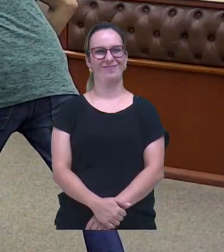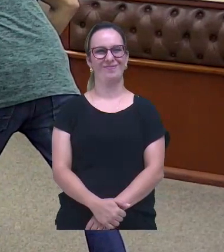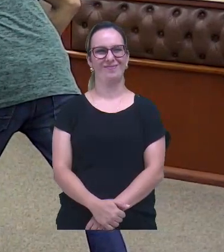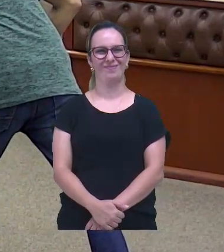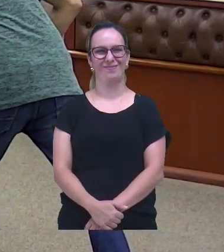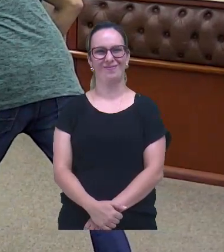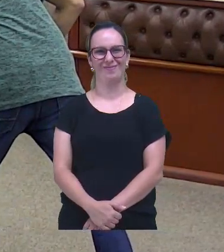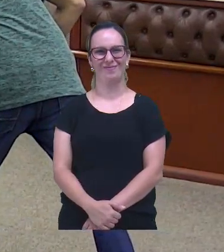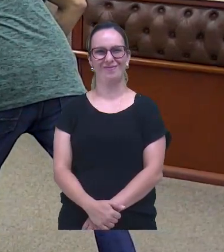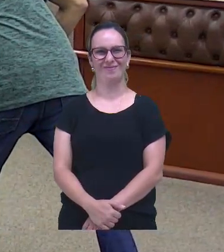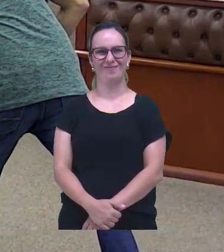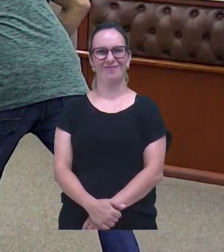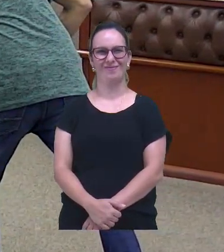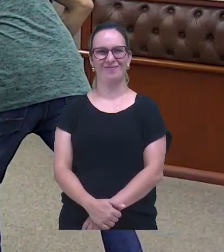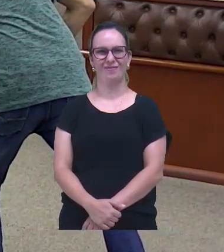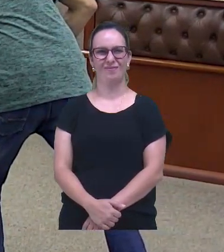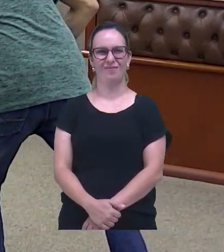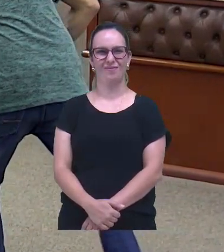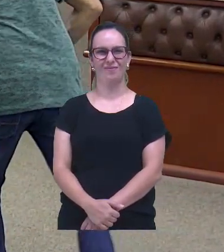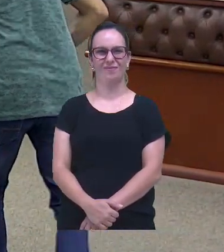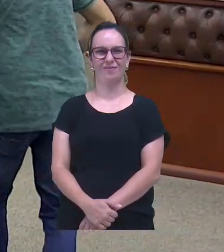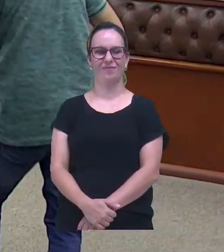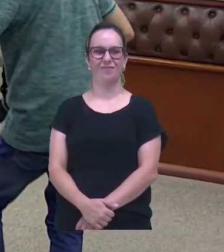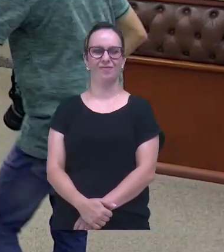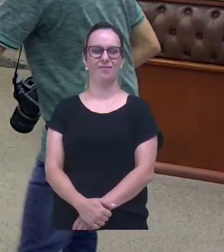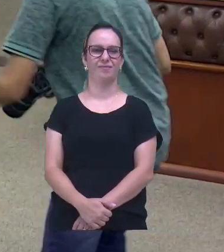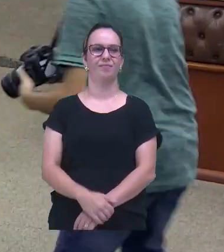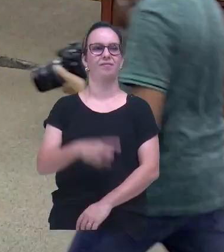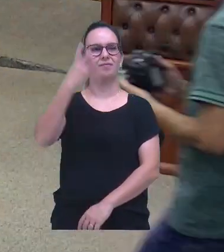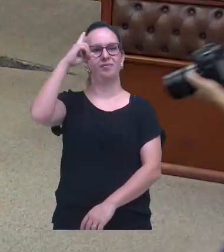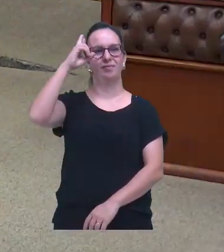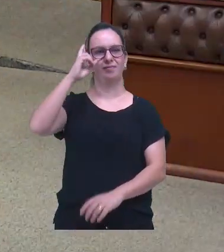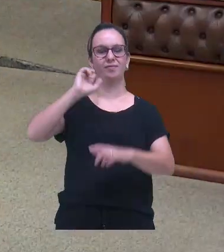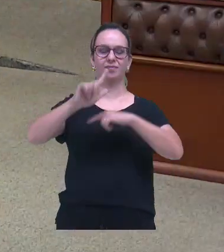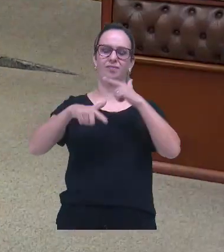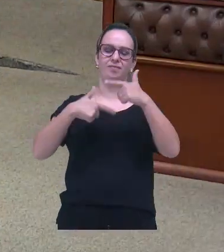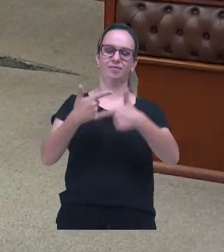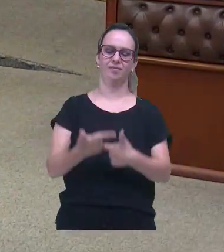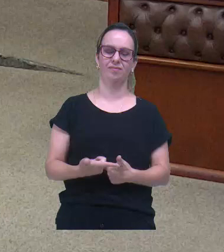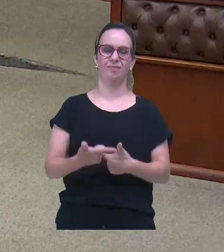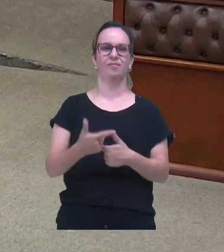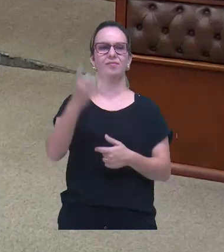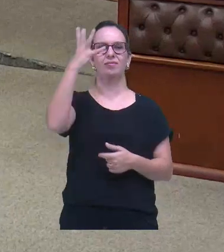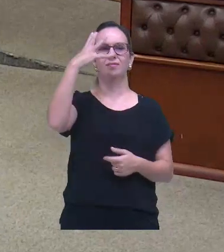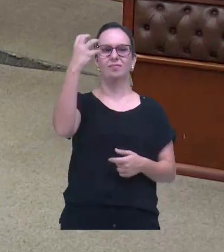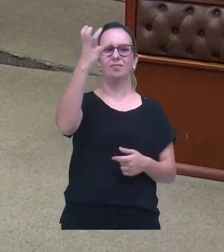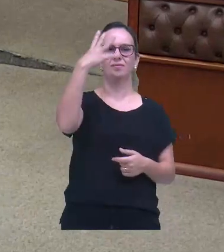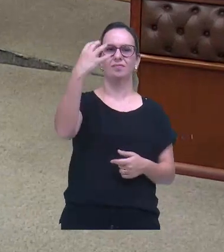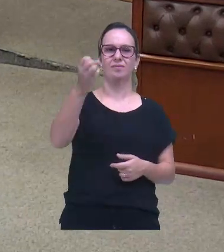Mais uma vez lembrando que nós liberaremos, lógico, o espaço para todos tirarem as suas fotos logo depois.